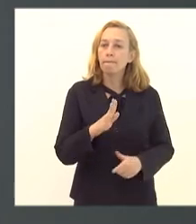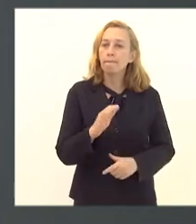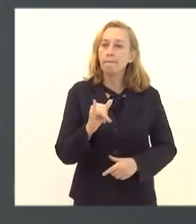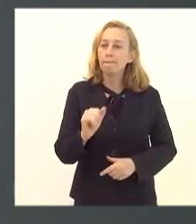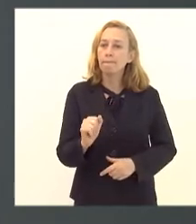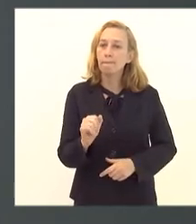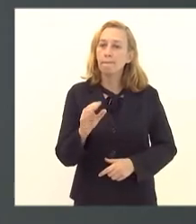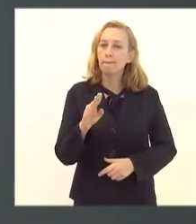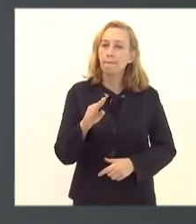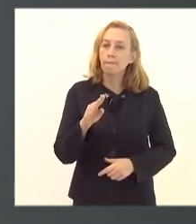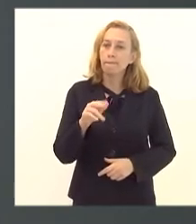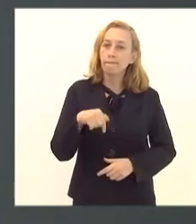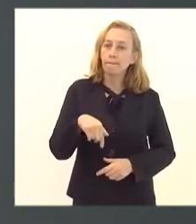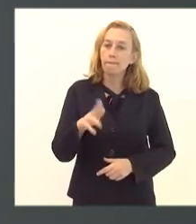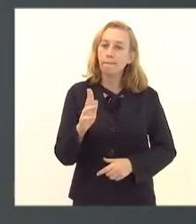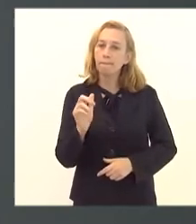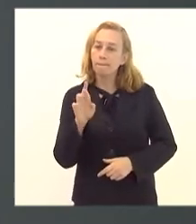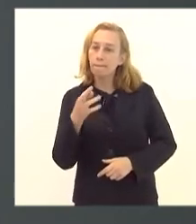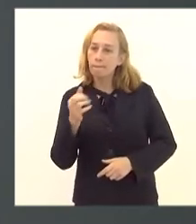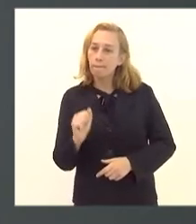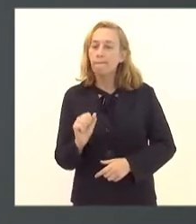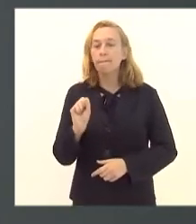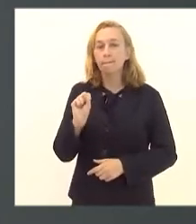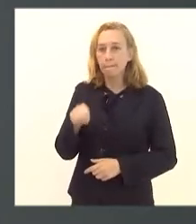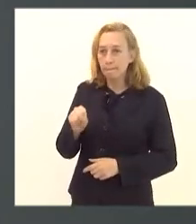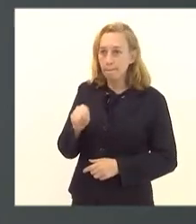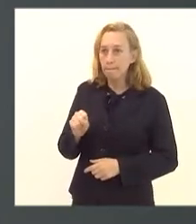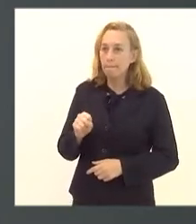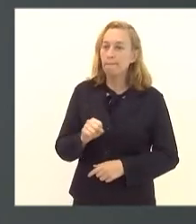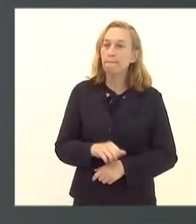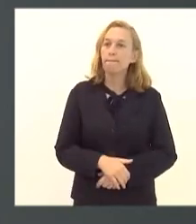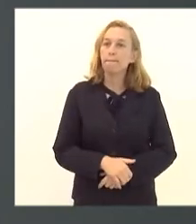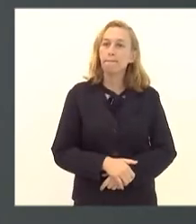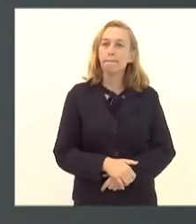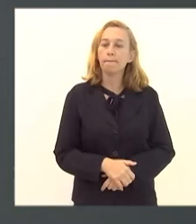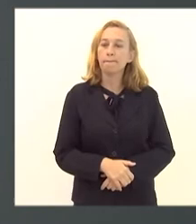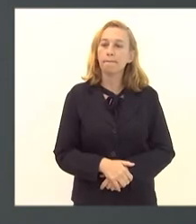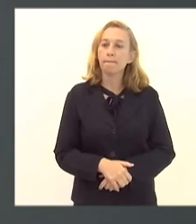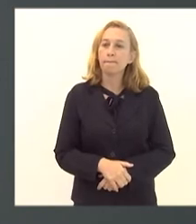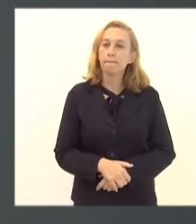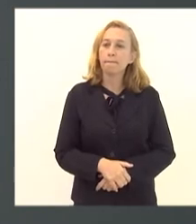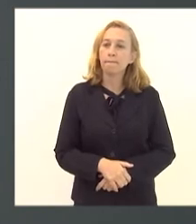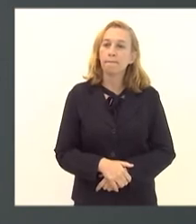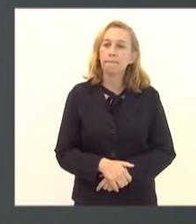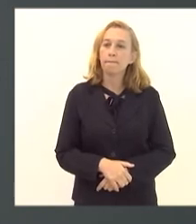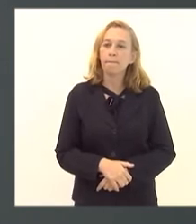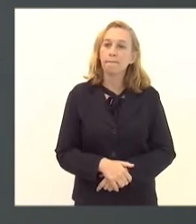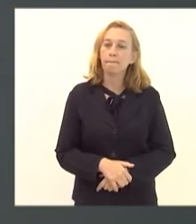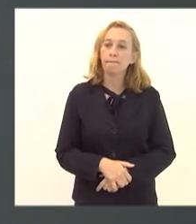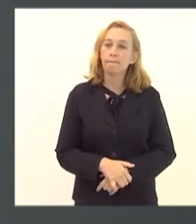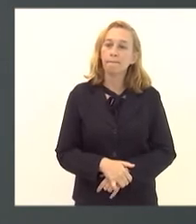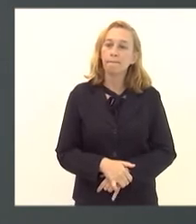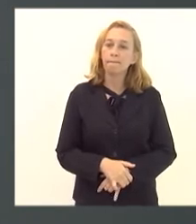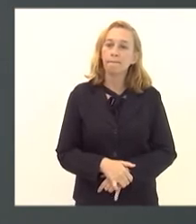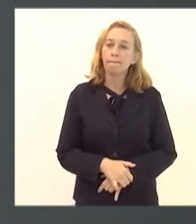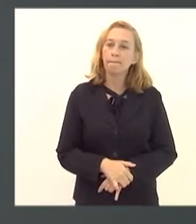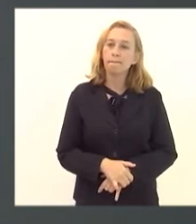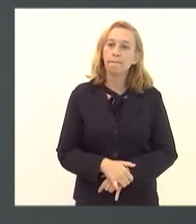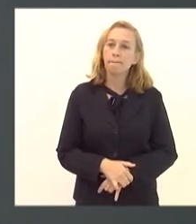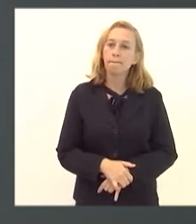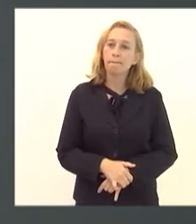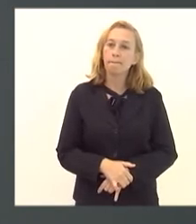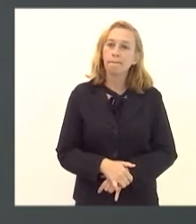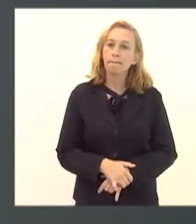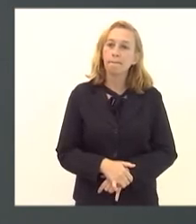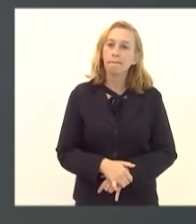Guanabara. Não, sim, a bacia mesmo. Sim. Uma subbacia, né? Porque, Baía de Guanabara. Não, é